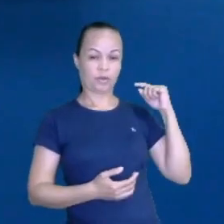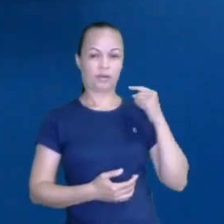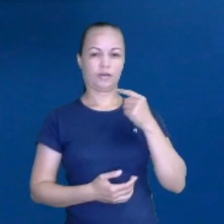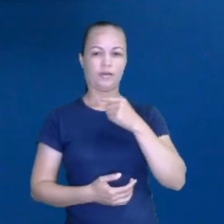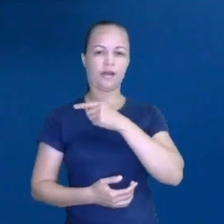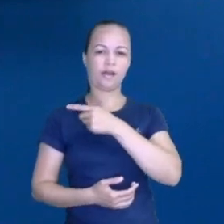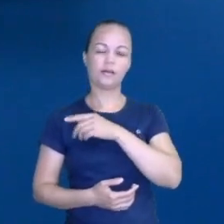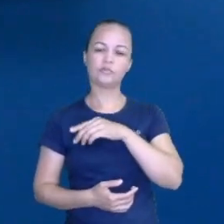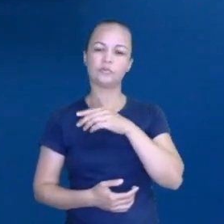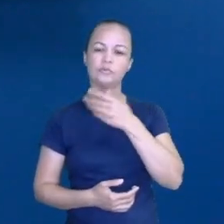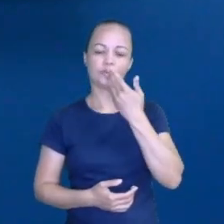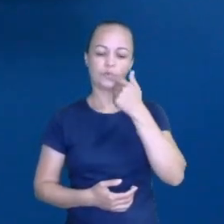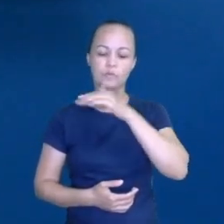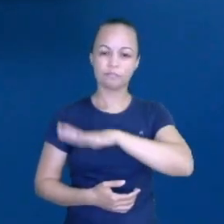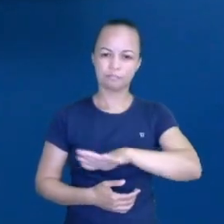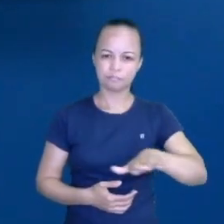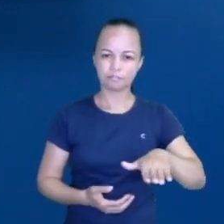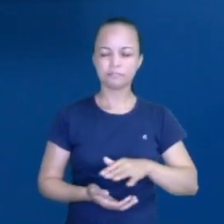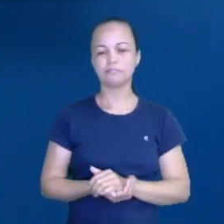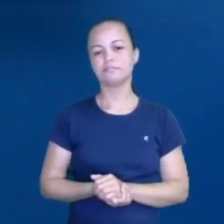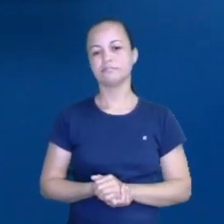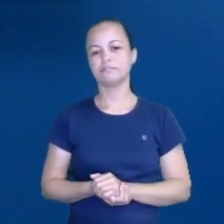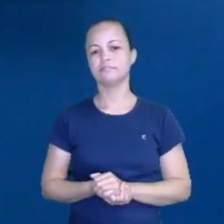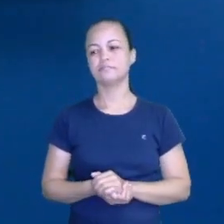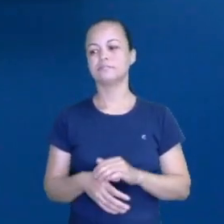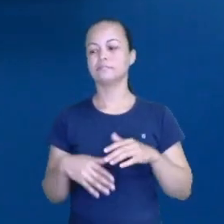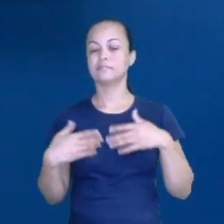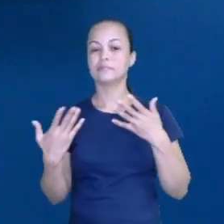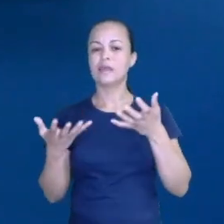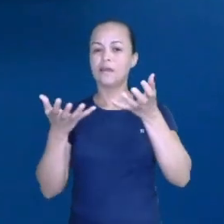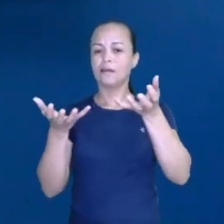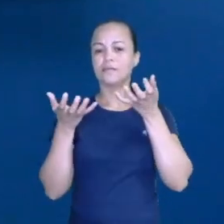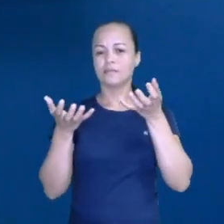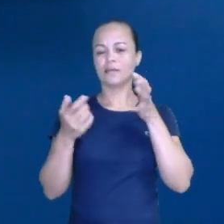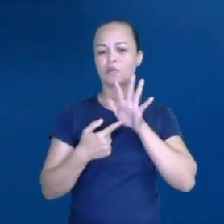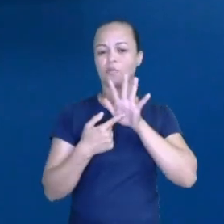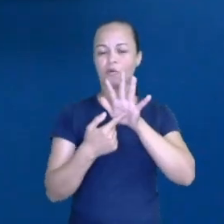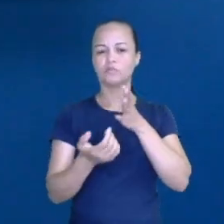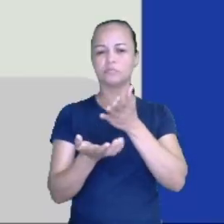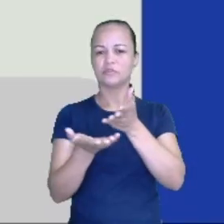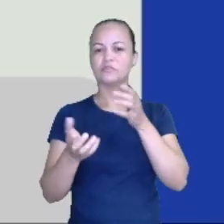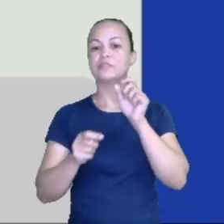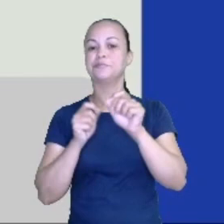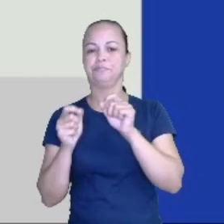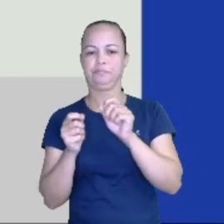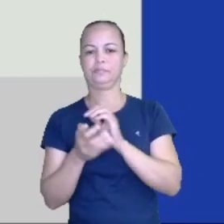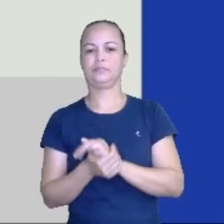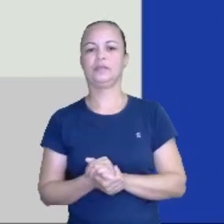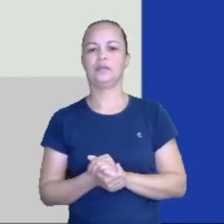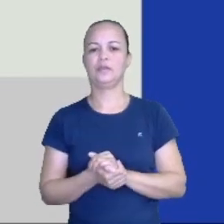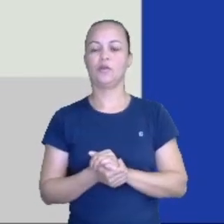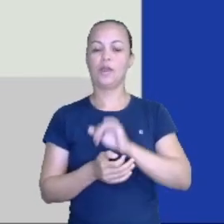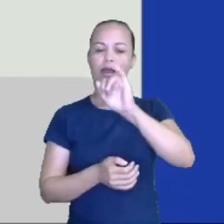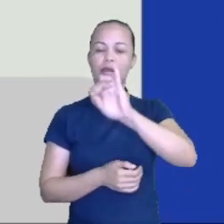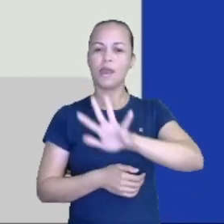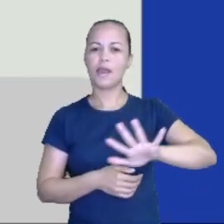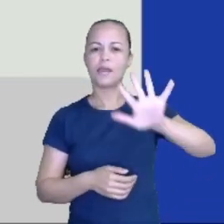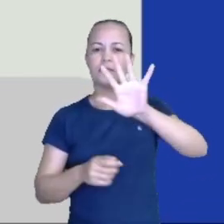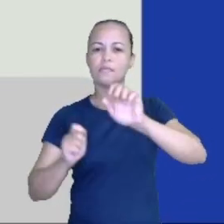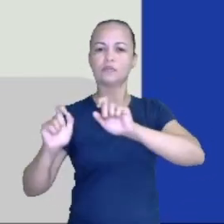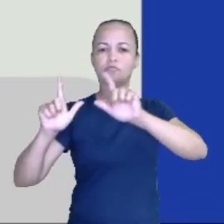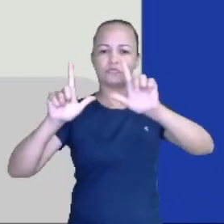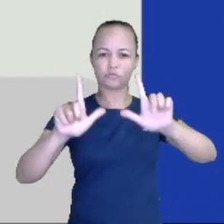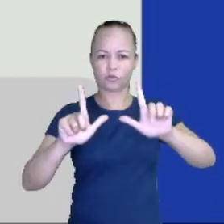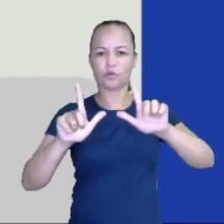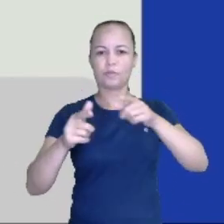infantil, tá bom? E quero mostrar para vocês o seguinte. Olha essa imagem, foca aí na imagem para todo